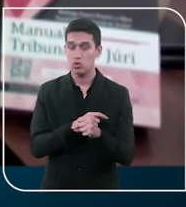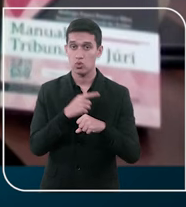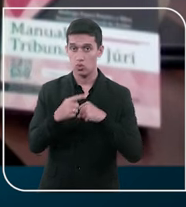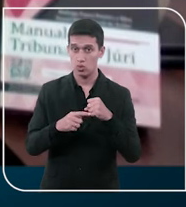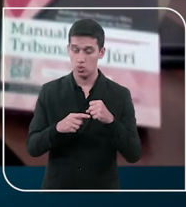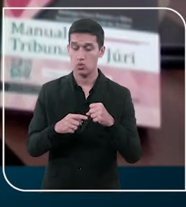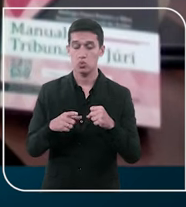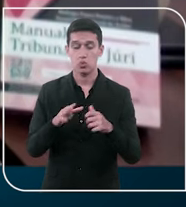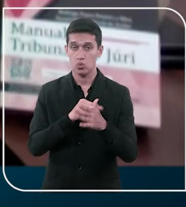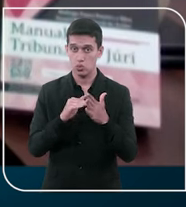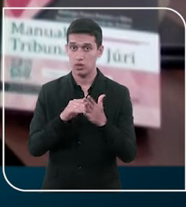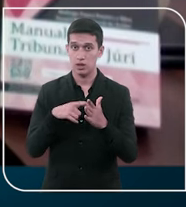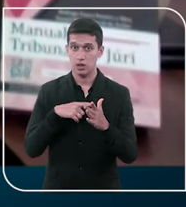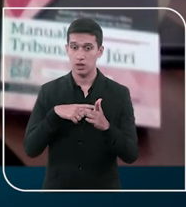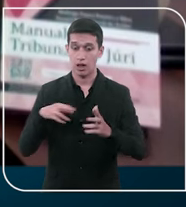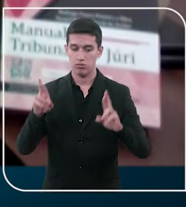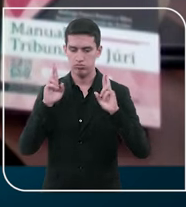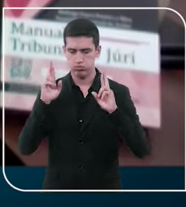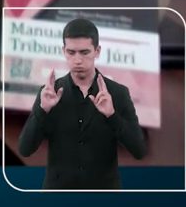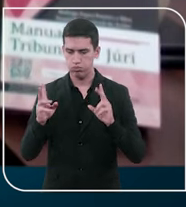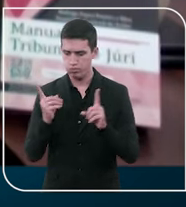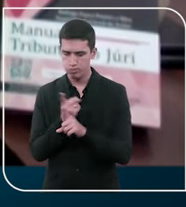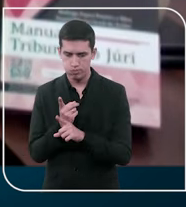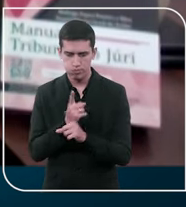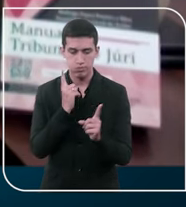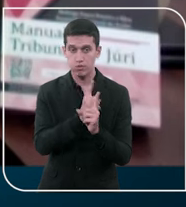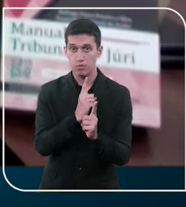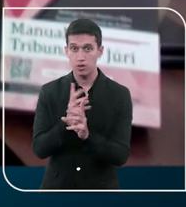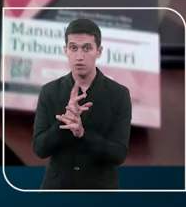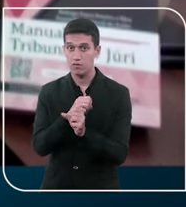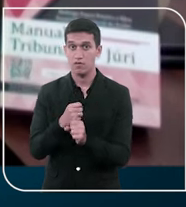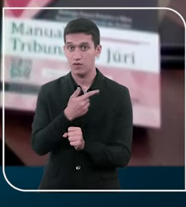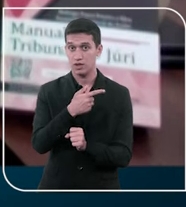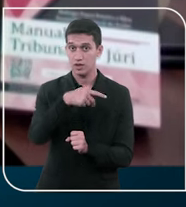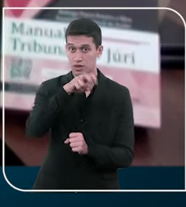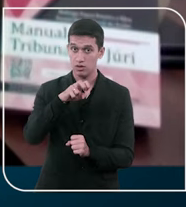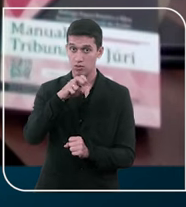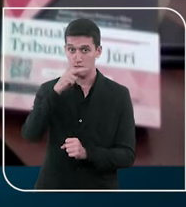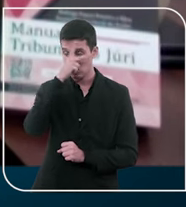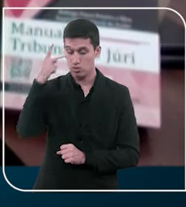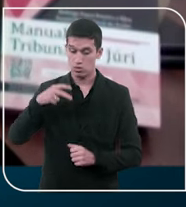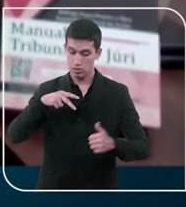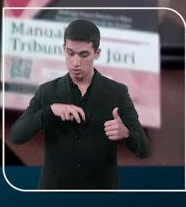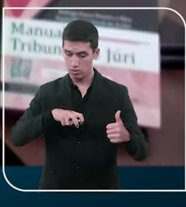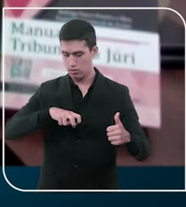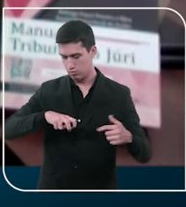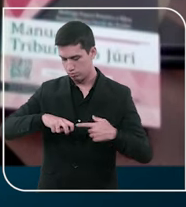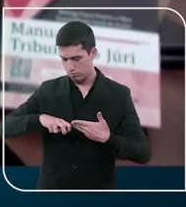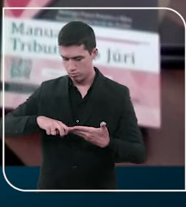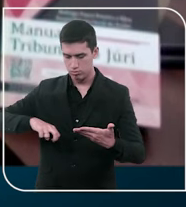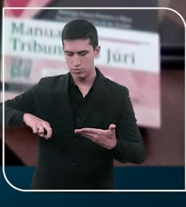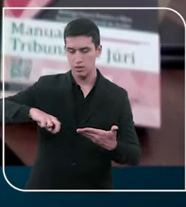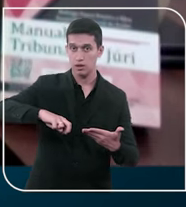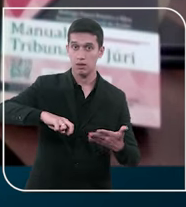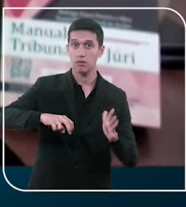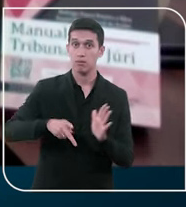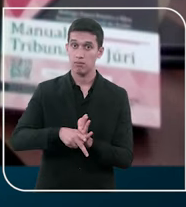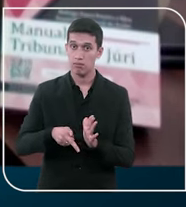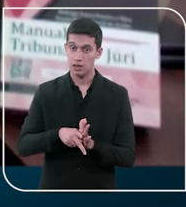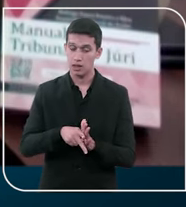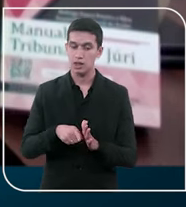anual, são sorteados, pela lei, 25 jurados mais 10 suplentes para fazer